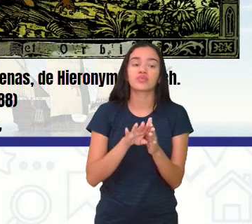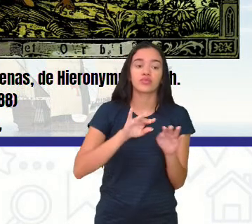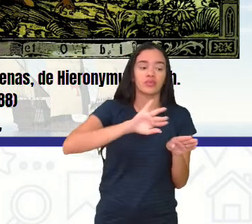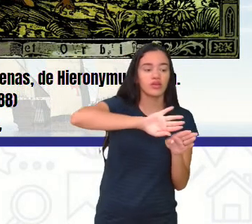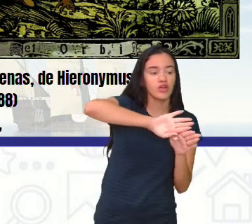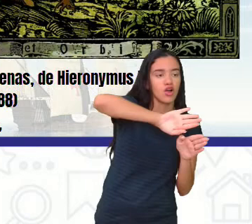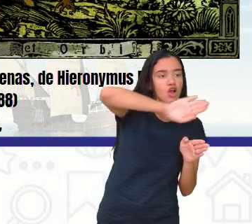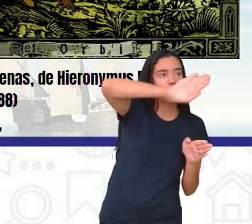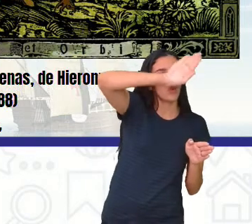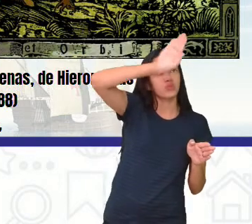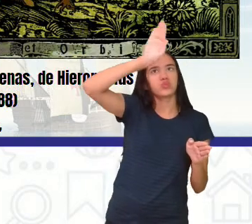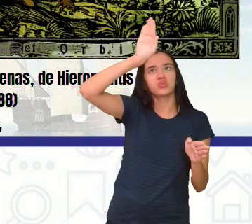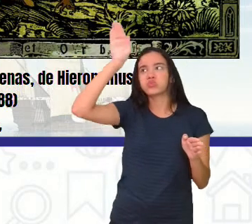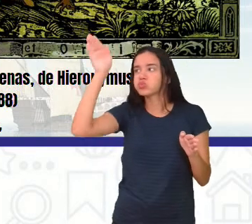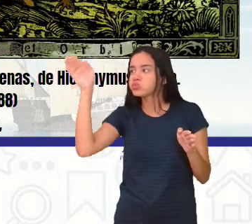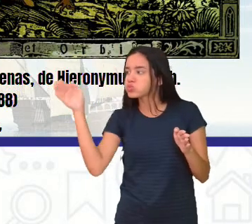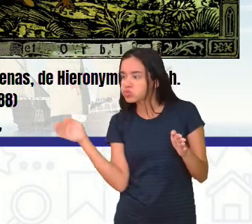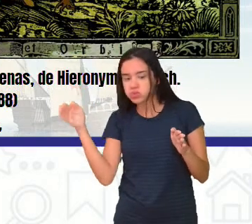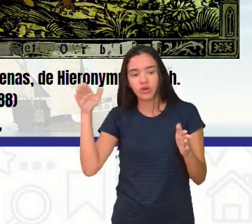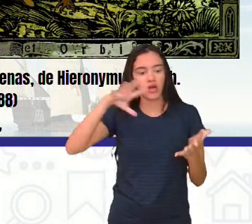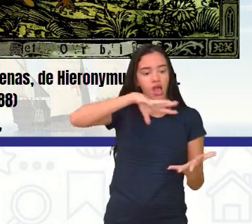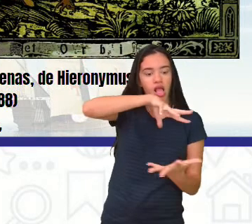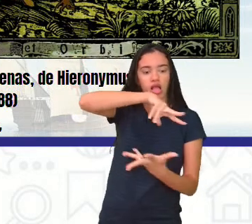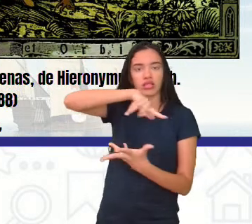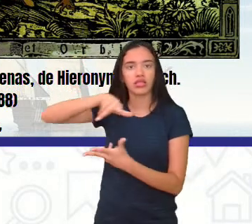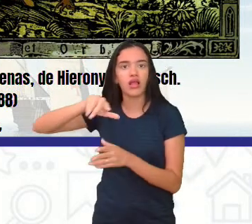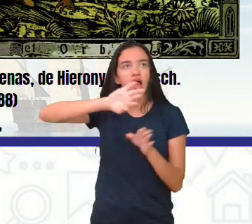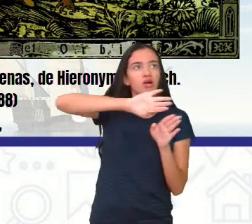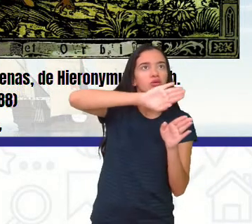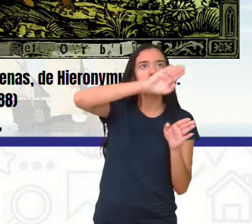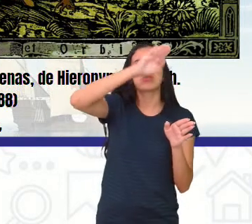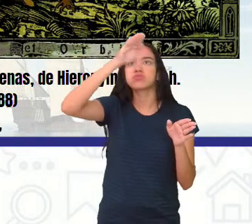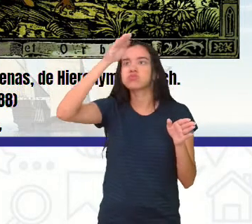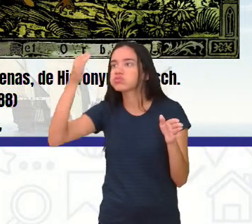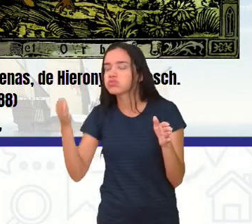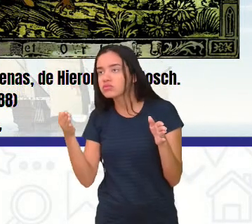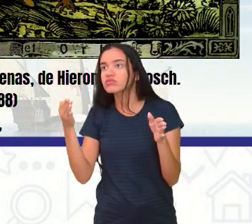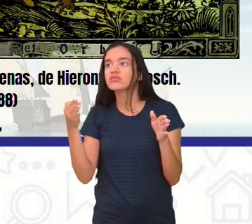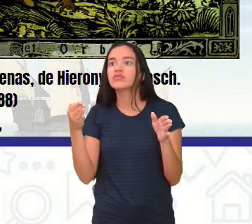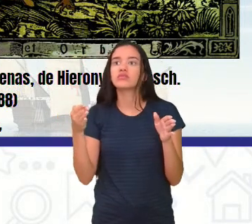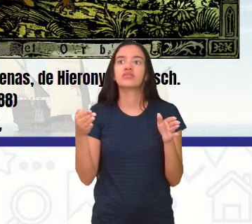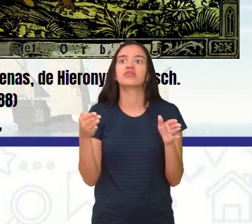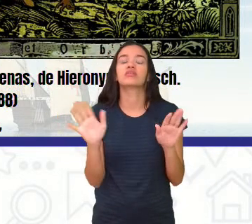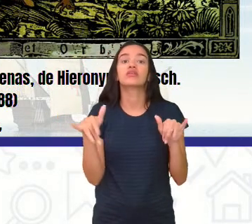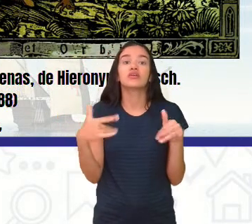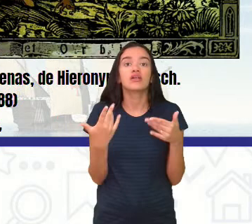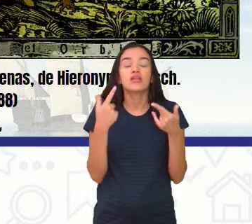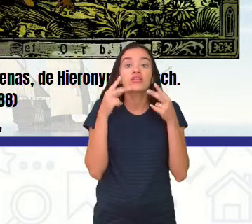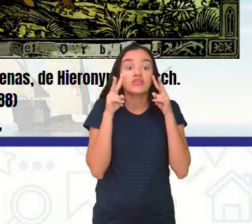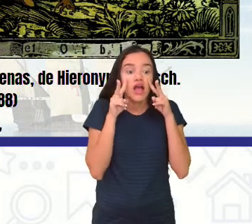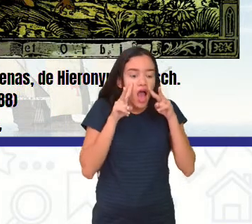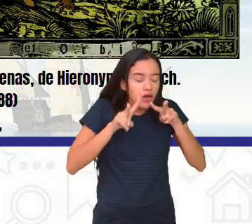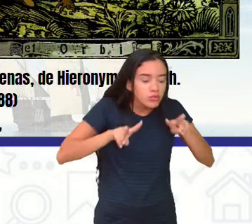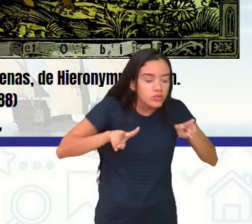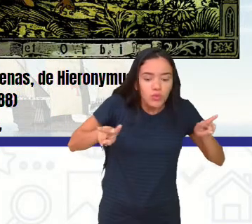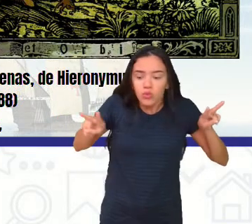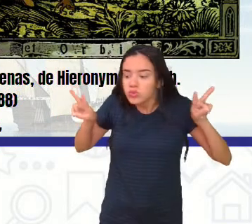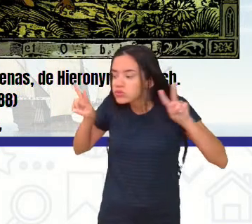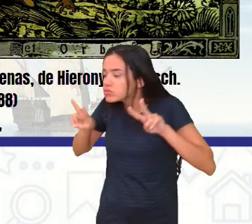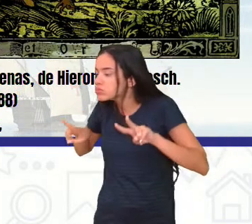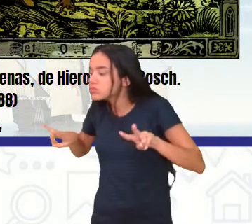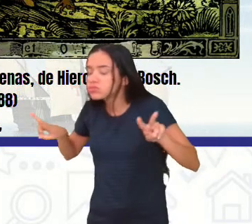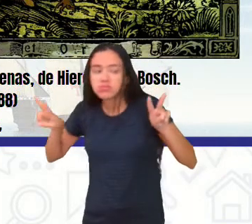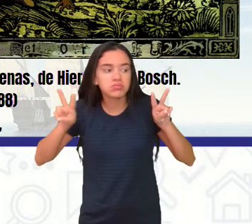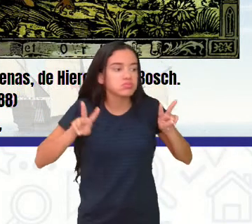do que seria a Terra, né? Então chegou à borda da Terra e está ali contemplando o universo, né? Do